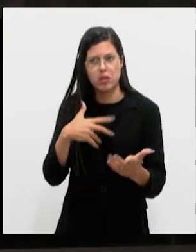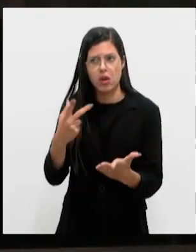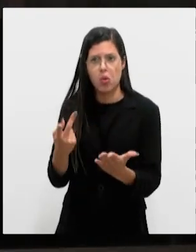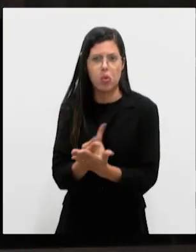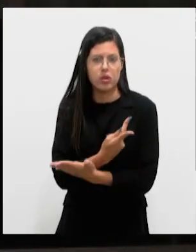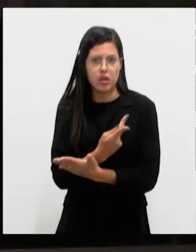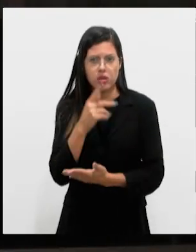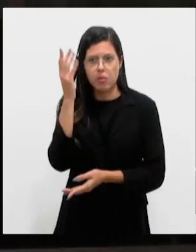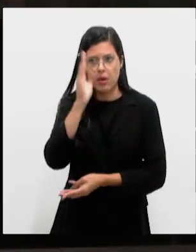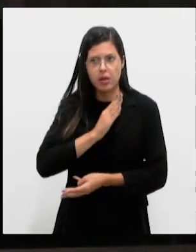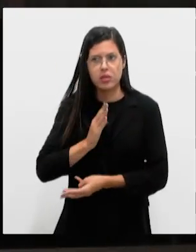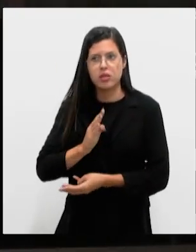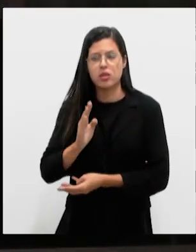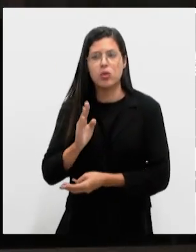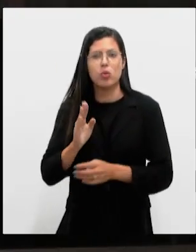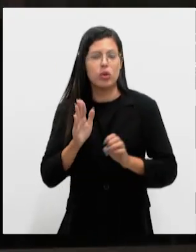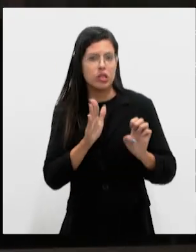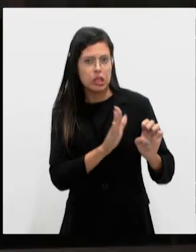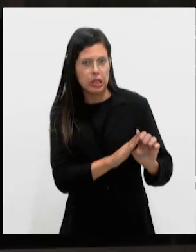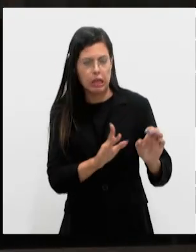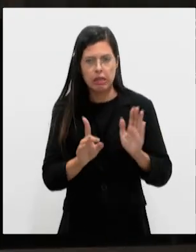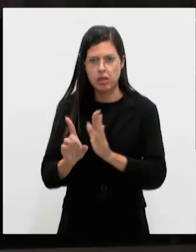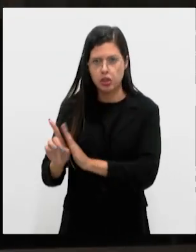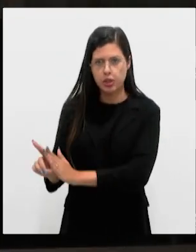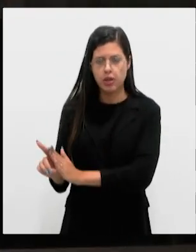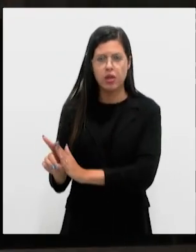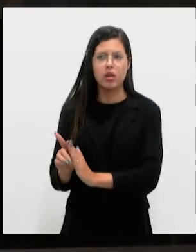esquerda e direita, oposição e governo